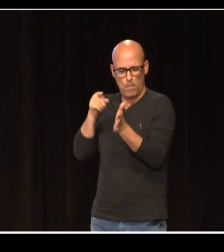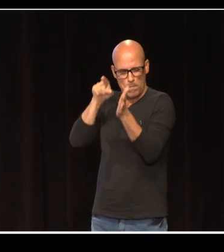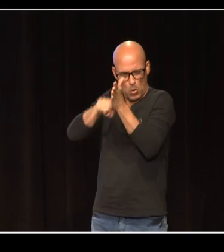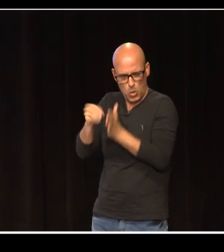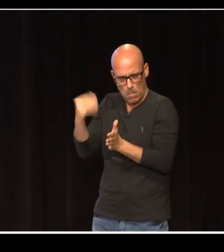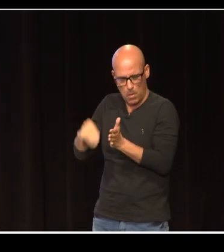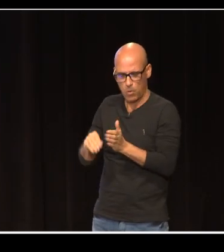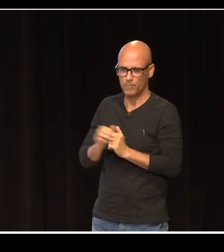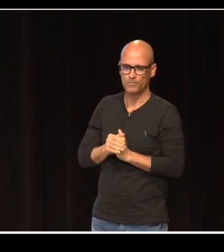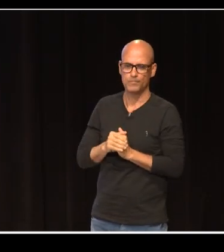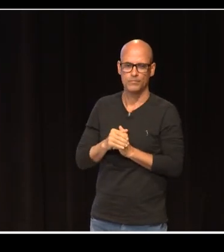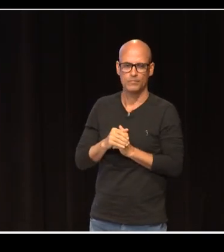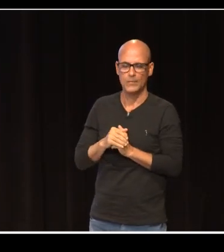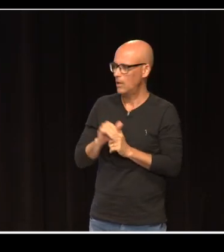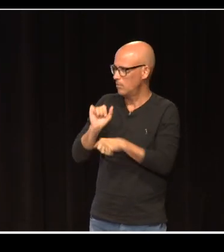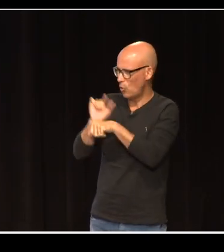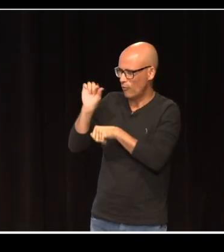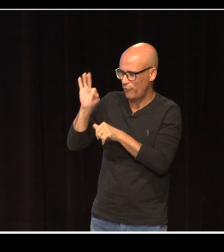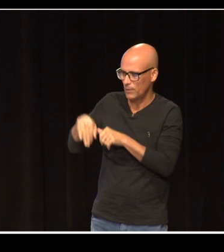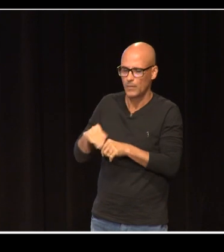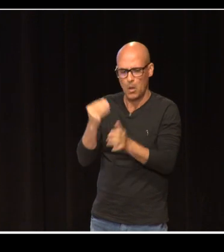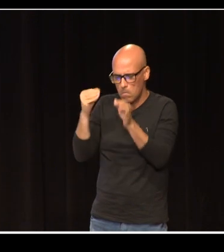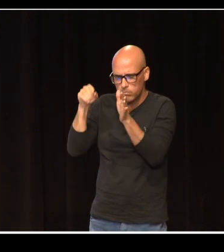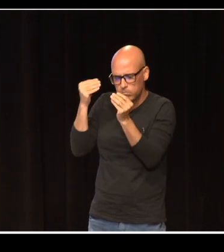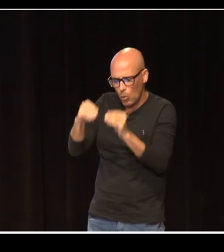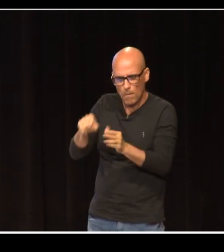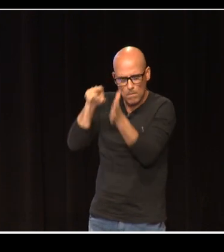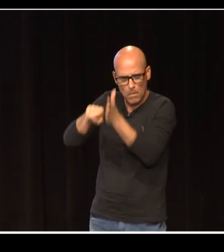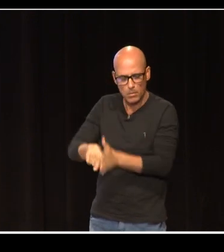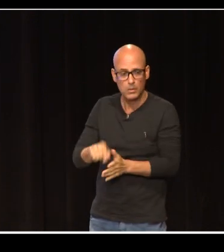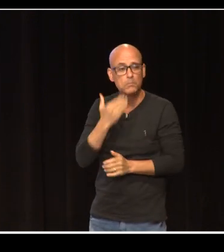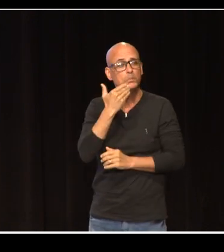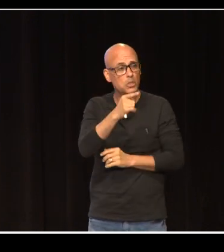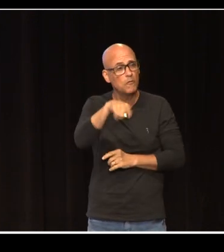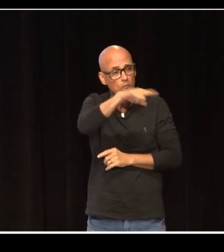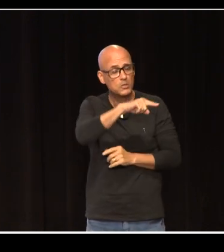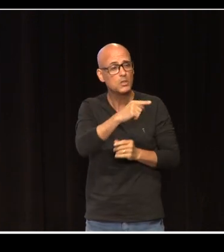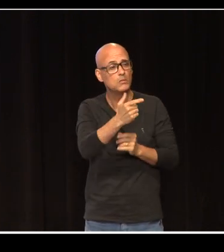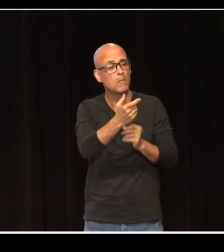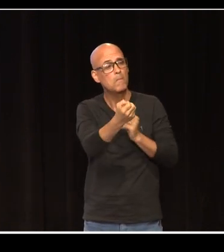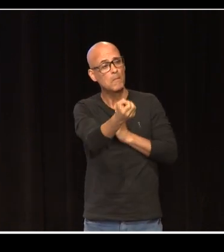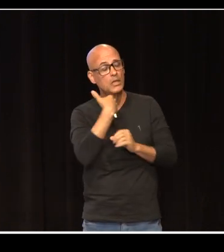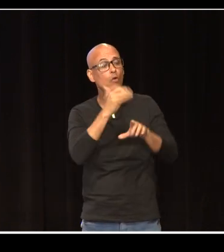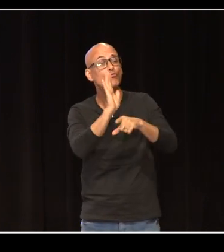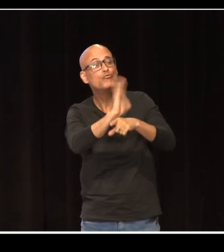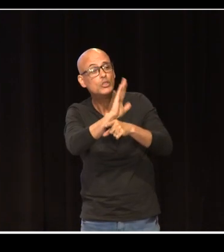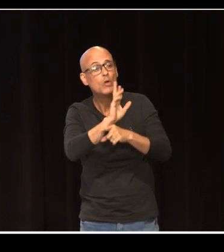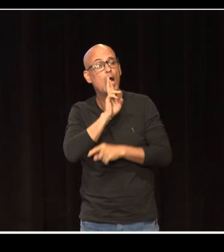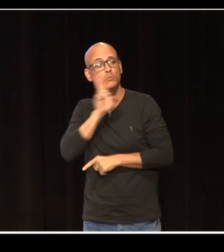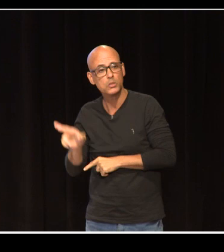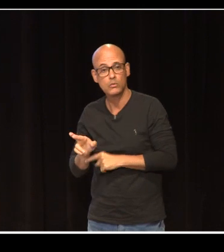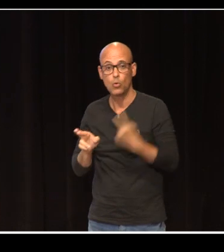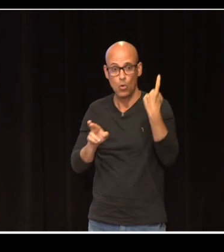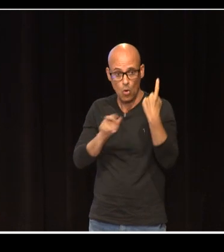finalizar. Ela bota eu botei umas perguntas e pedi para eles me enviarem um texto, um vídeo como resposta da pesquisa. E esse aluno